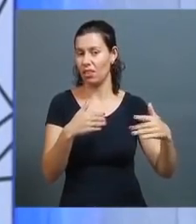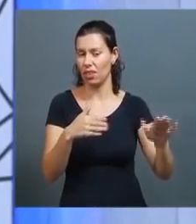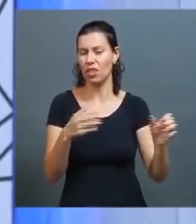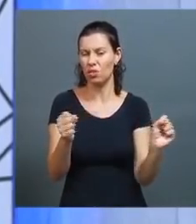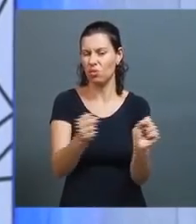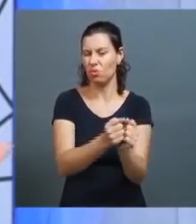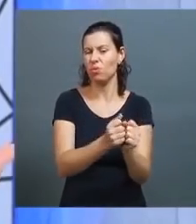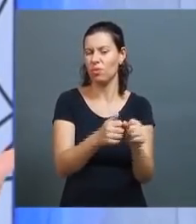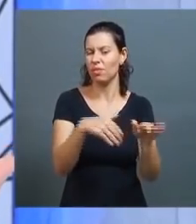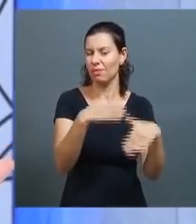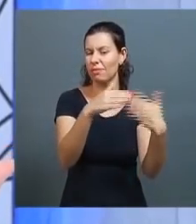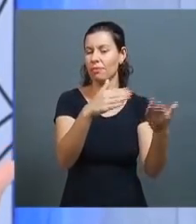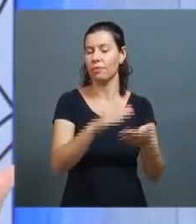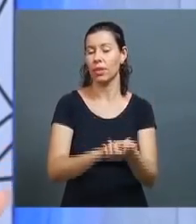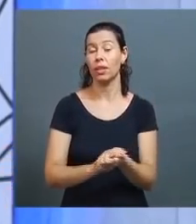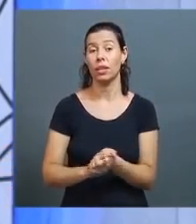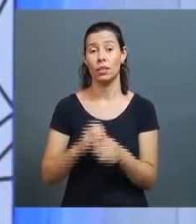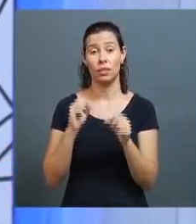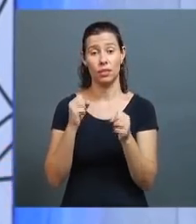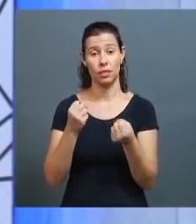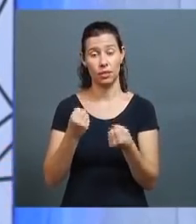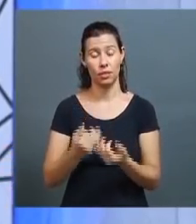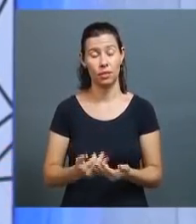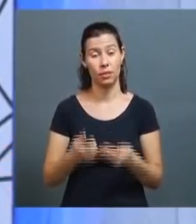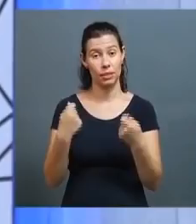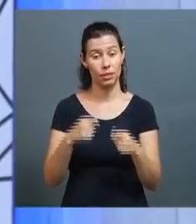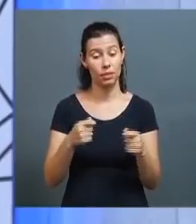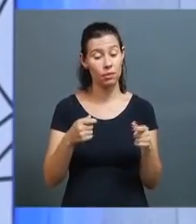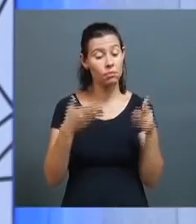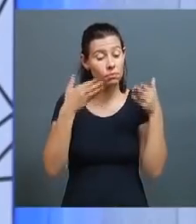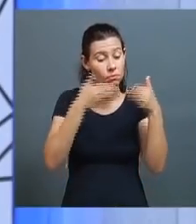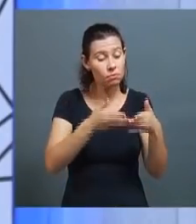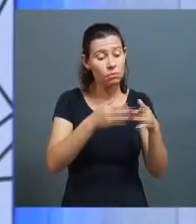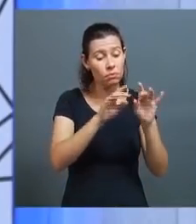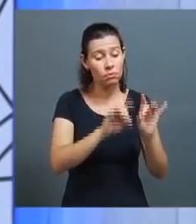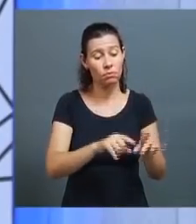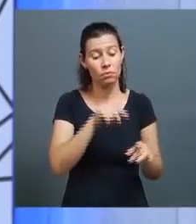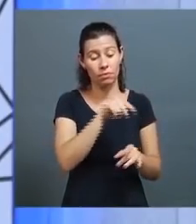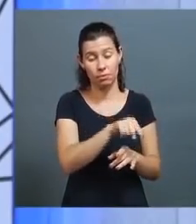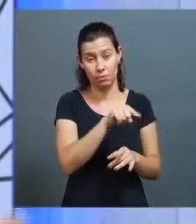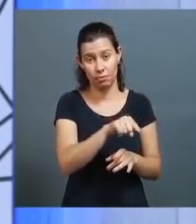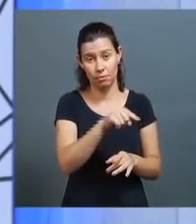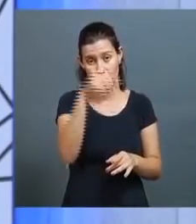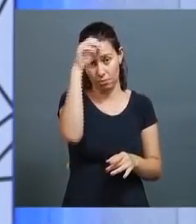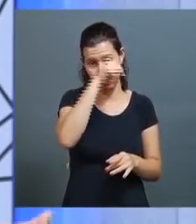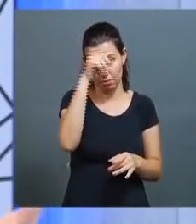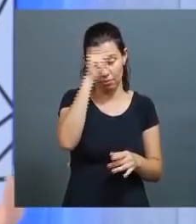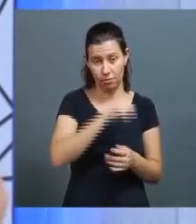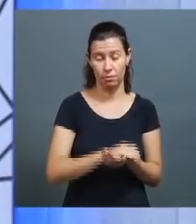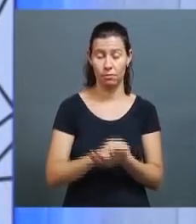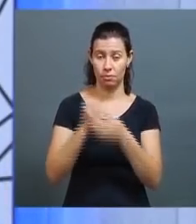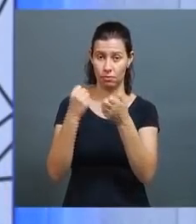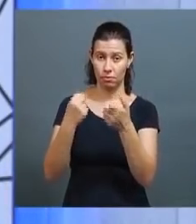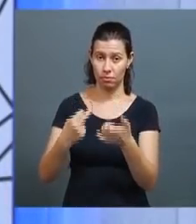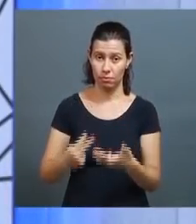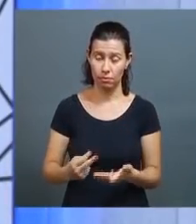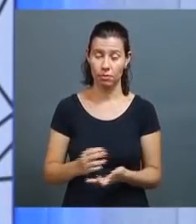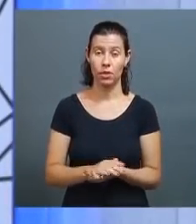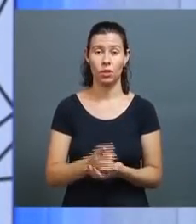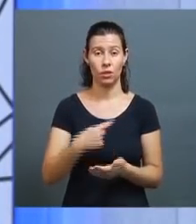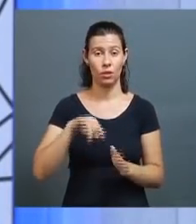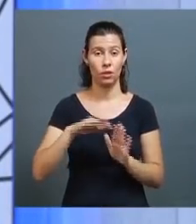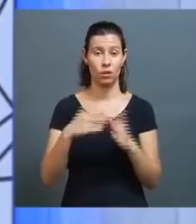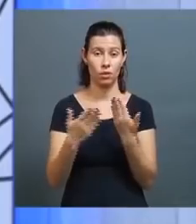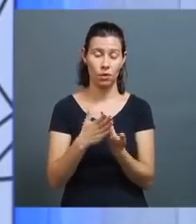para o tipo de mediação necessária para esse aluno. Então, a escola, ela, apesar de que a Nívia coloca, a gente realmente tem tentado